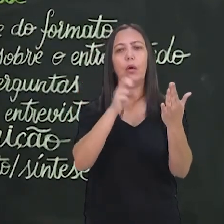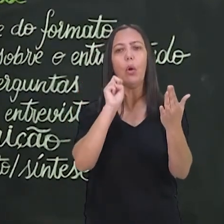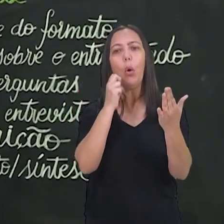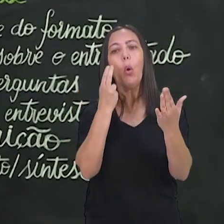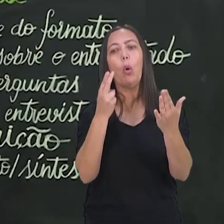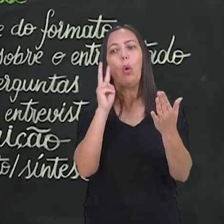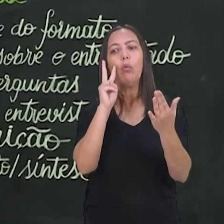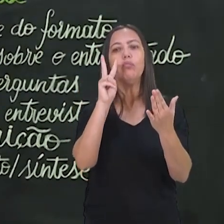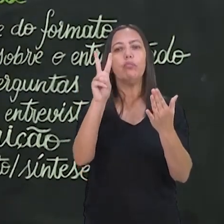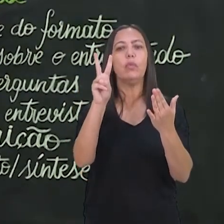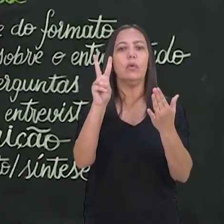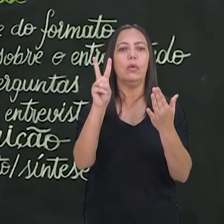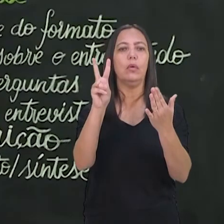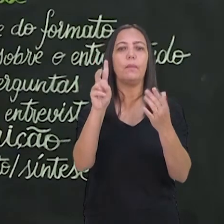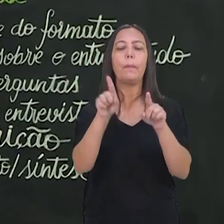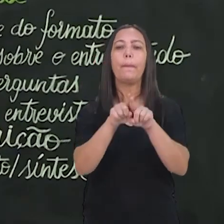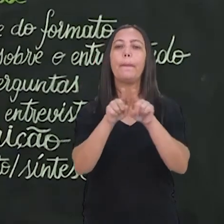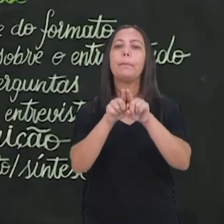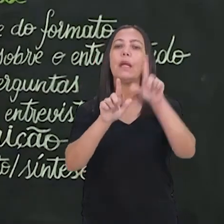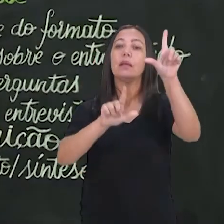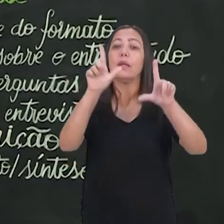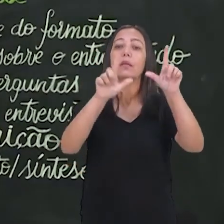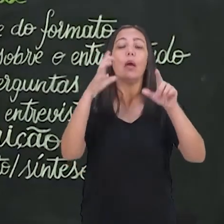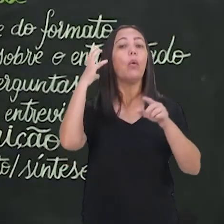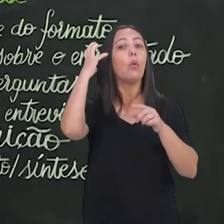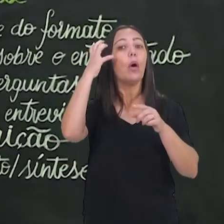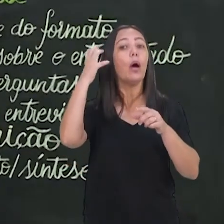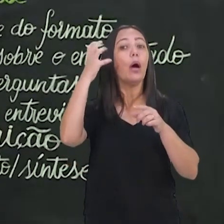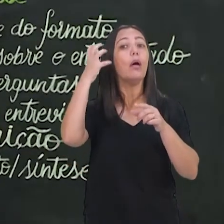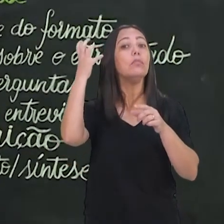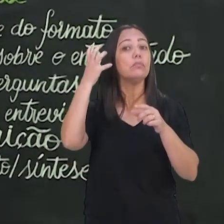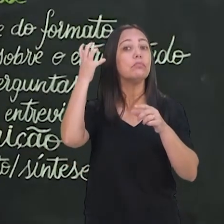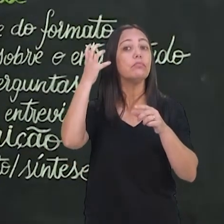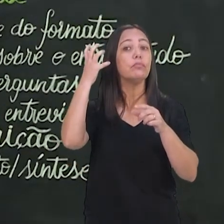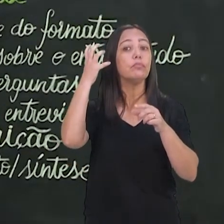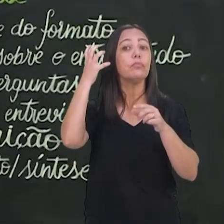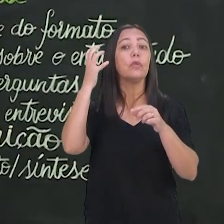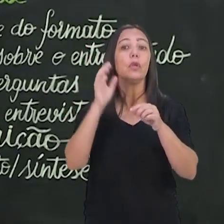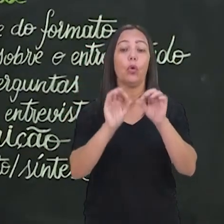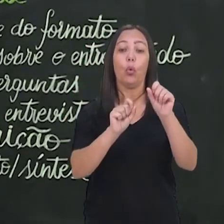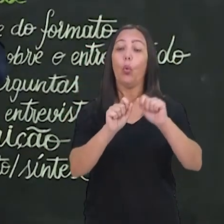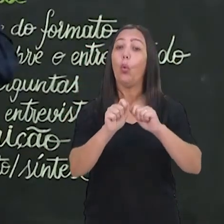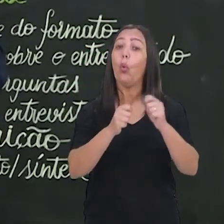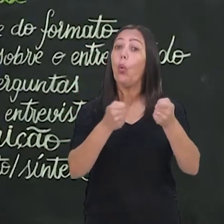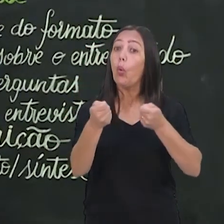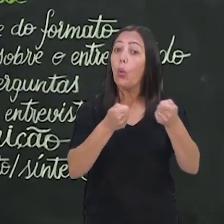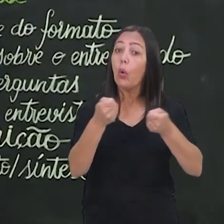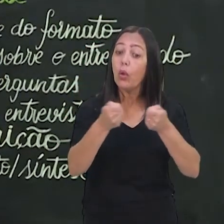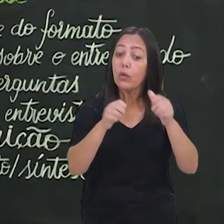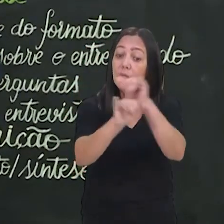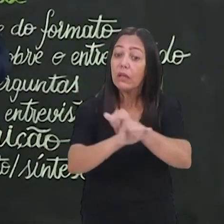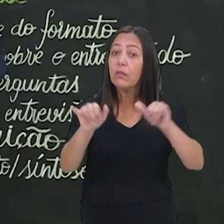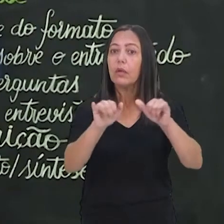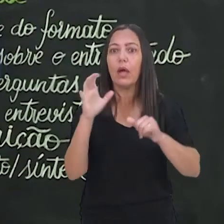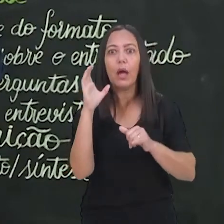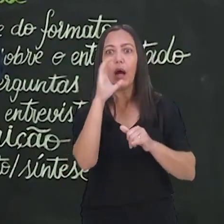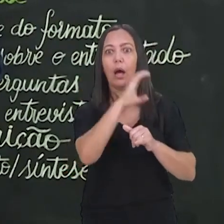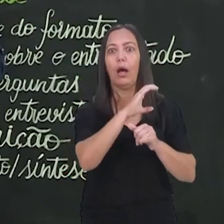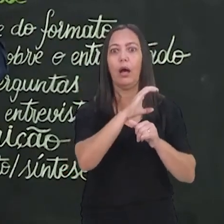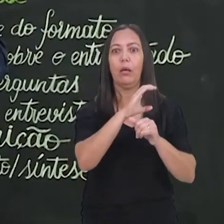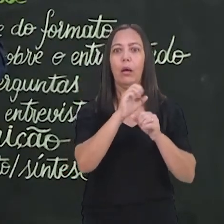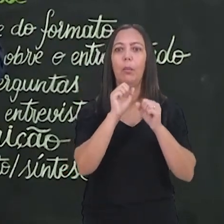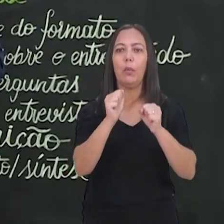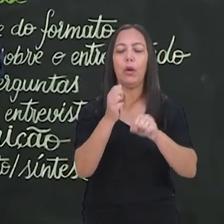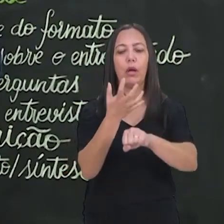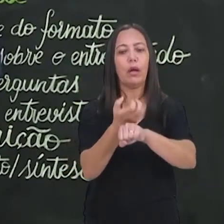essa entrevista. No caso de um programa de TV ou de rádio, muitas vezes essa edição é muito rápida, esse controle das informações, ele é muito rápido porque ela pode